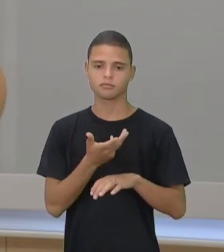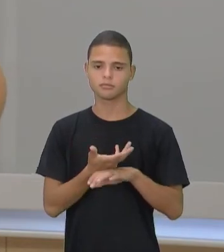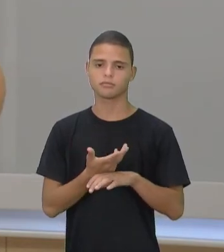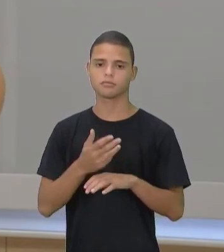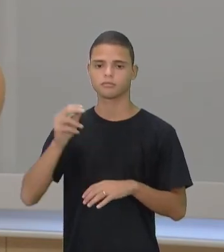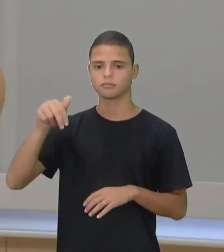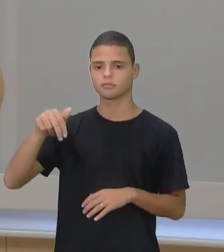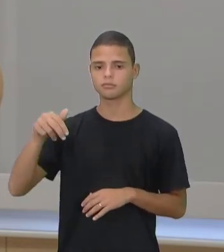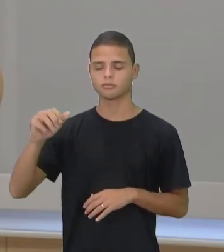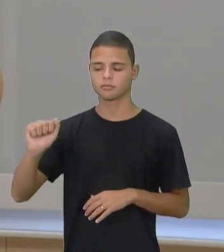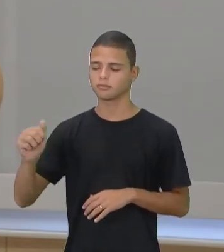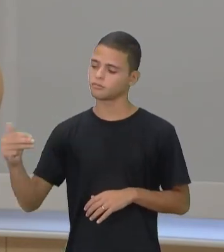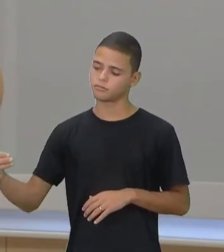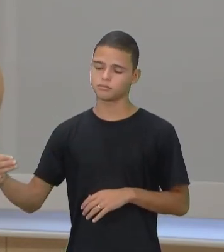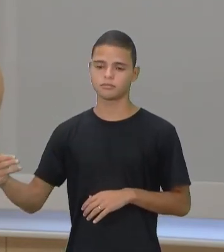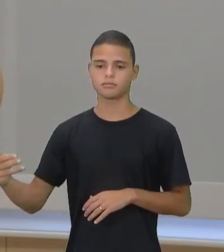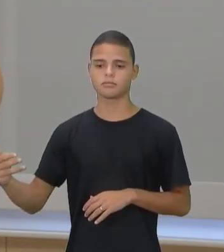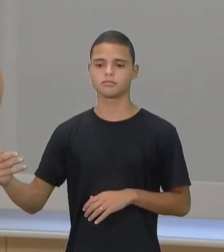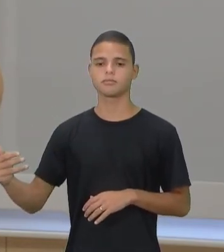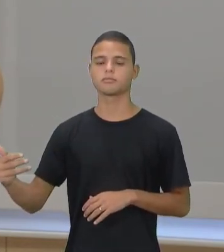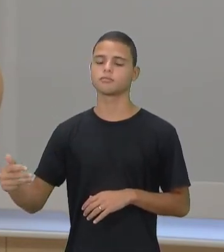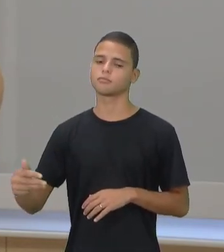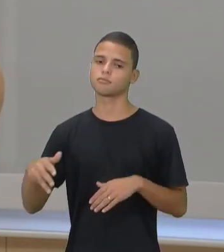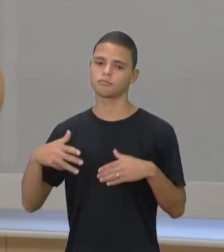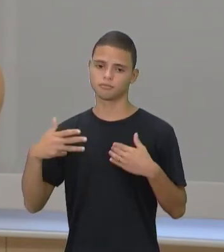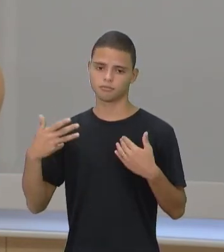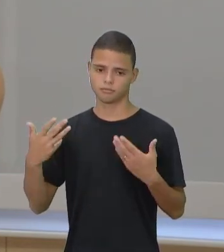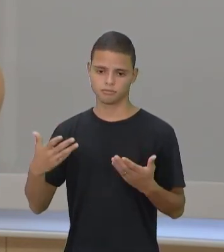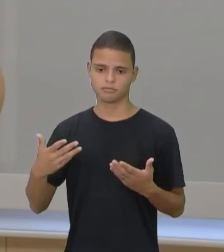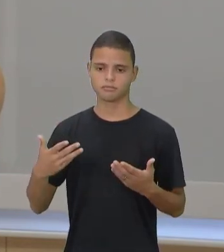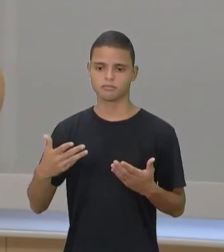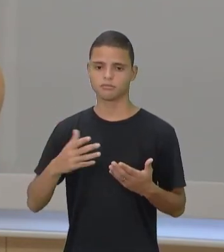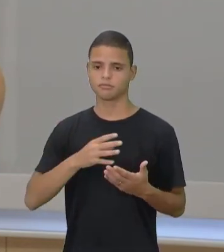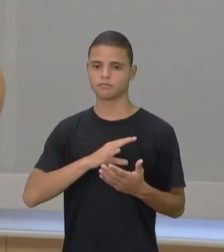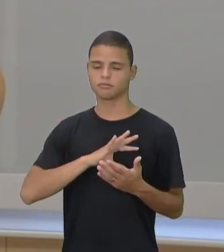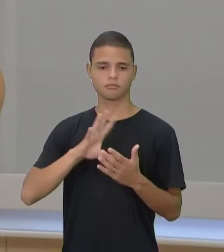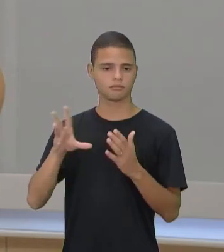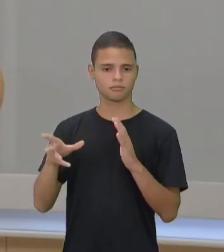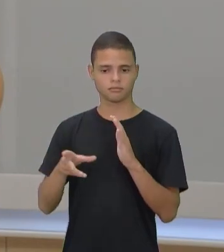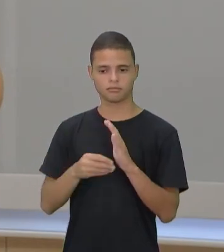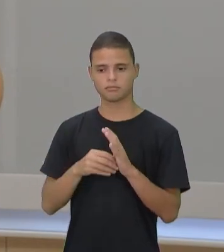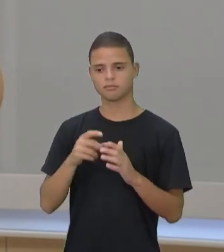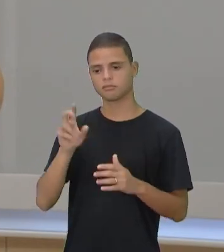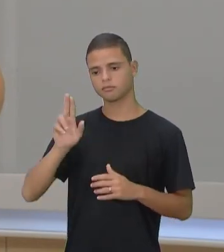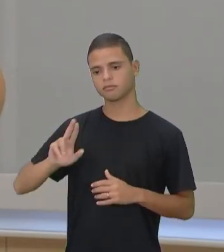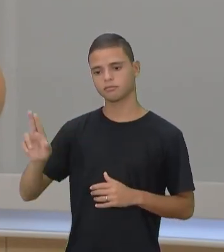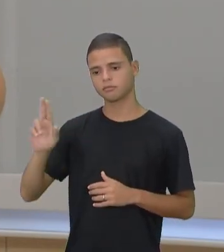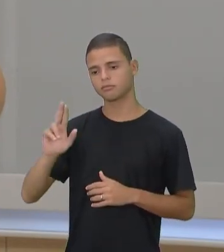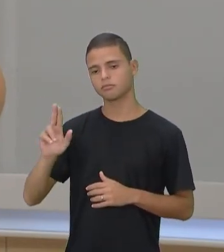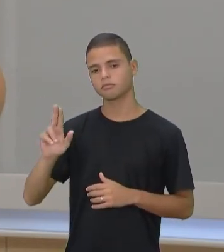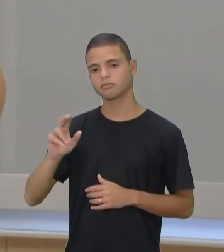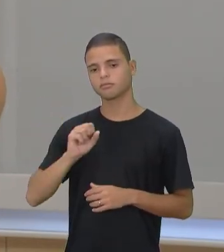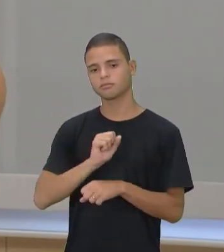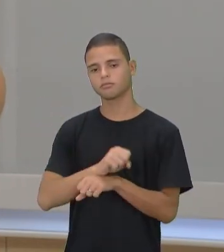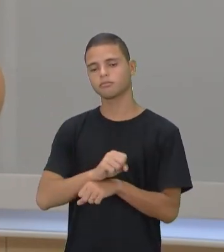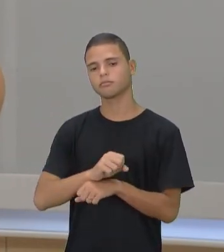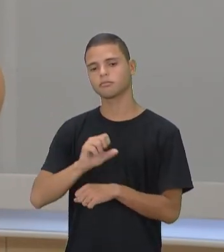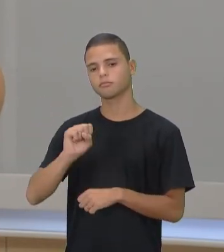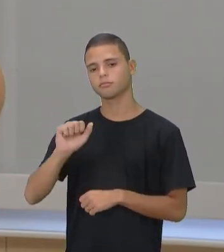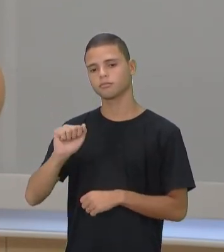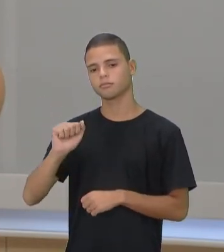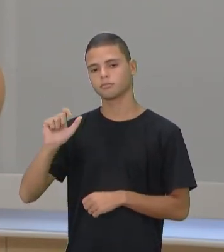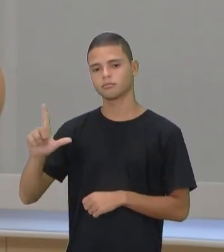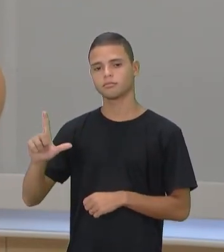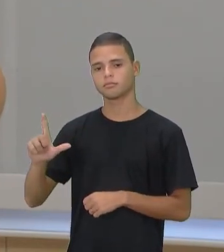o nitrato. Então, assim, o nitrato, todo nitrato é um sal. Então, não só nitrato de sódio.